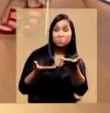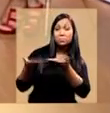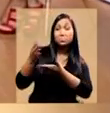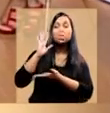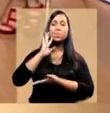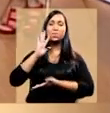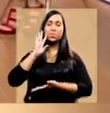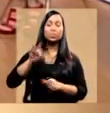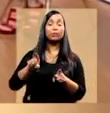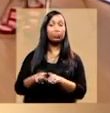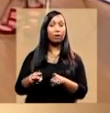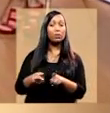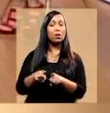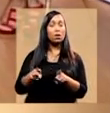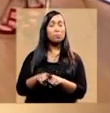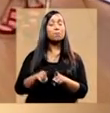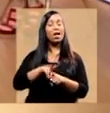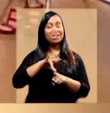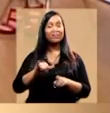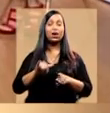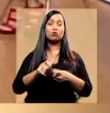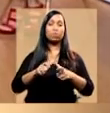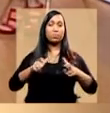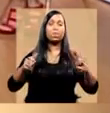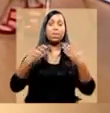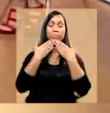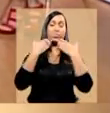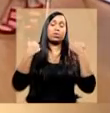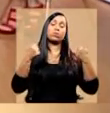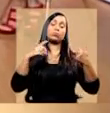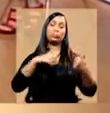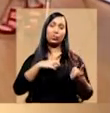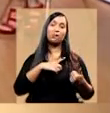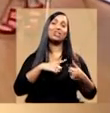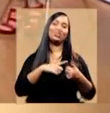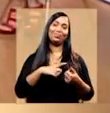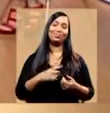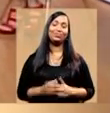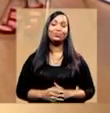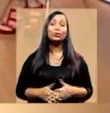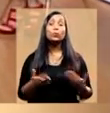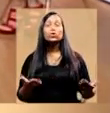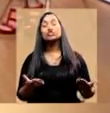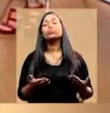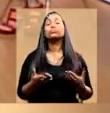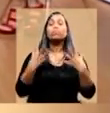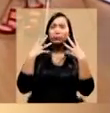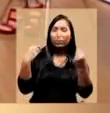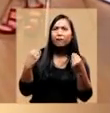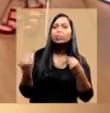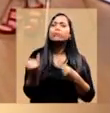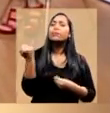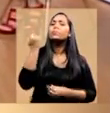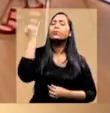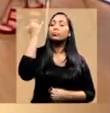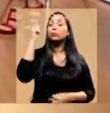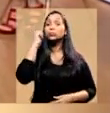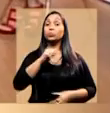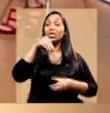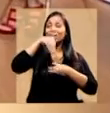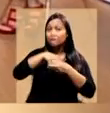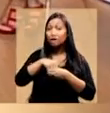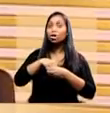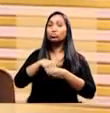essa empatia e o fluxo vai correndo melhor, né? Com essa facilidade. Ô Karine, essa importância também de ter